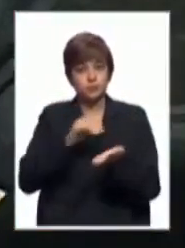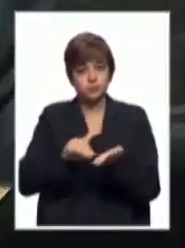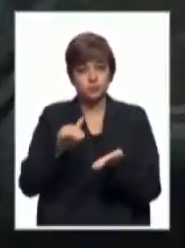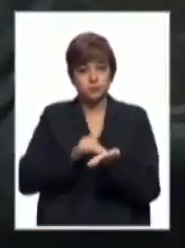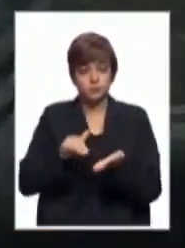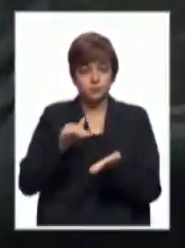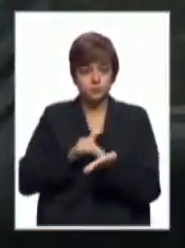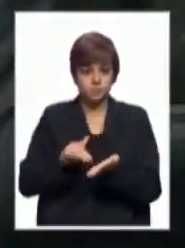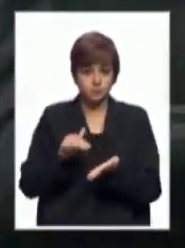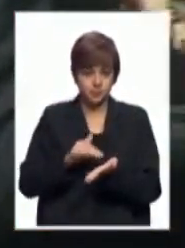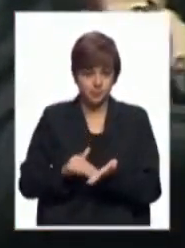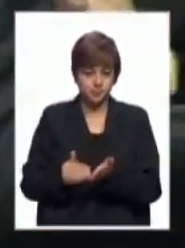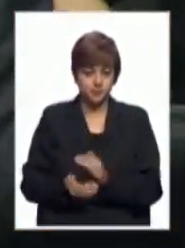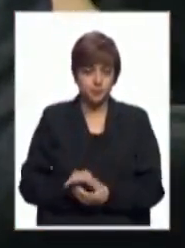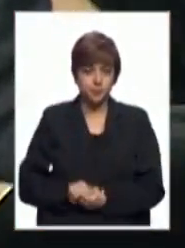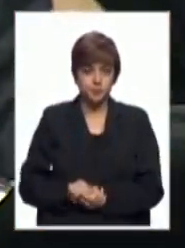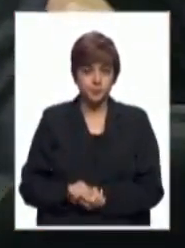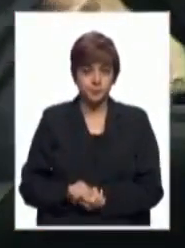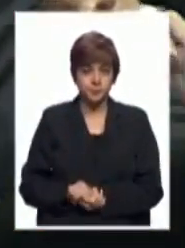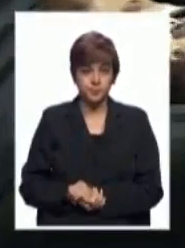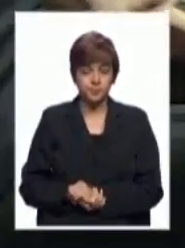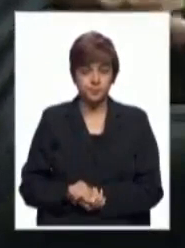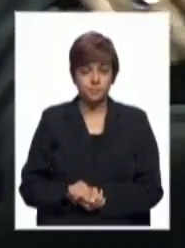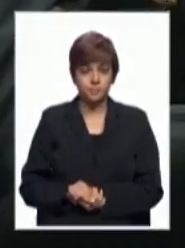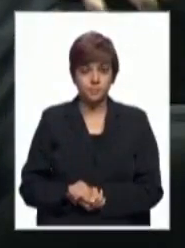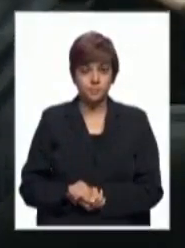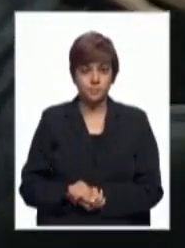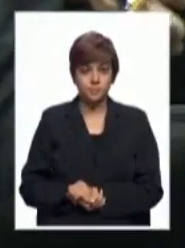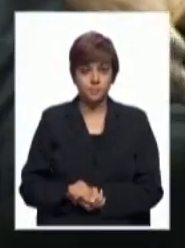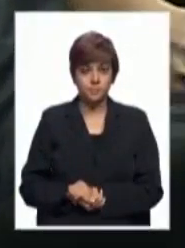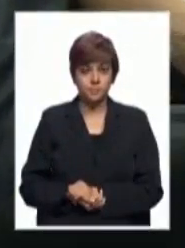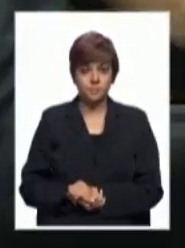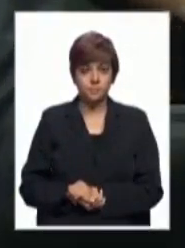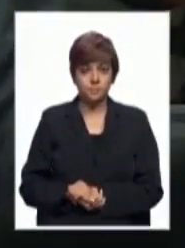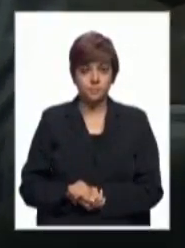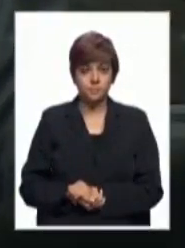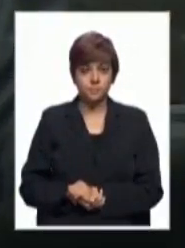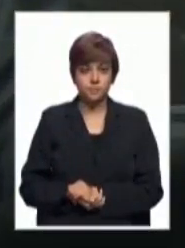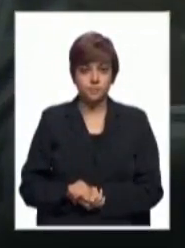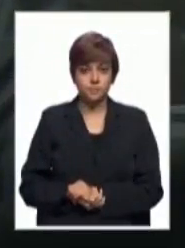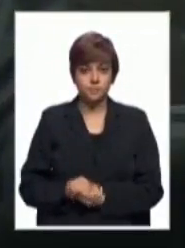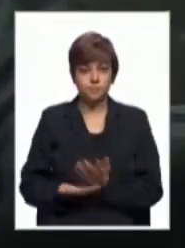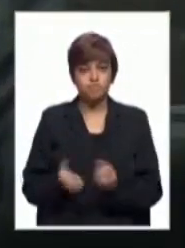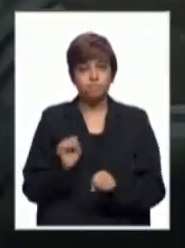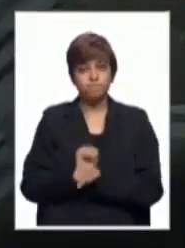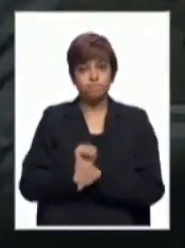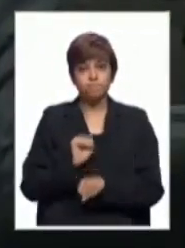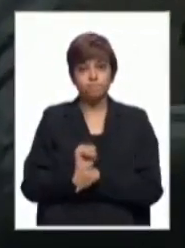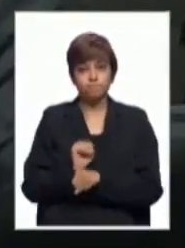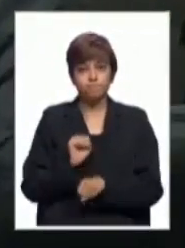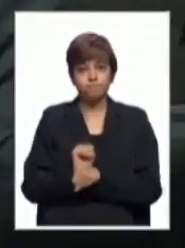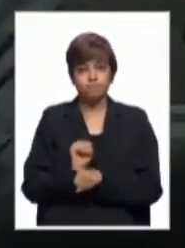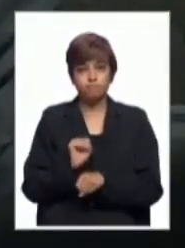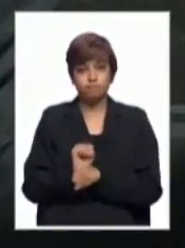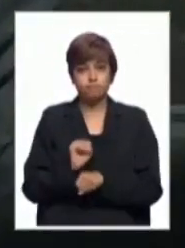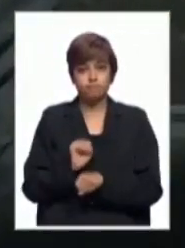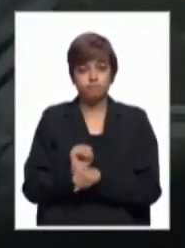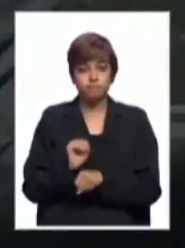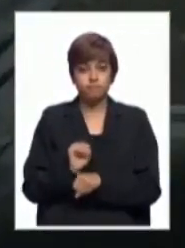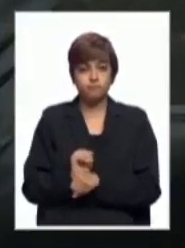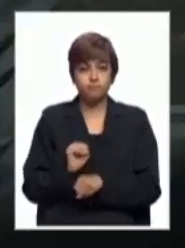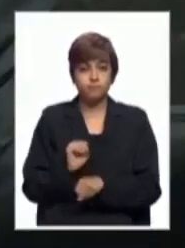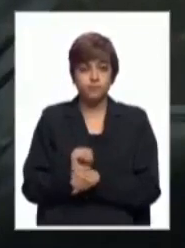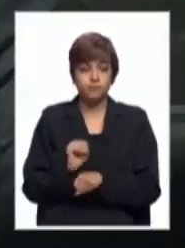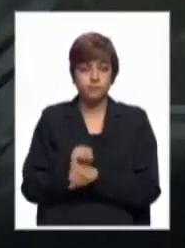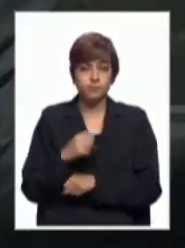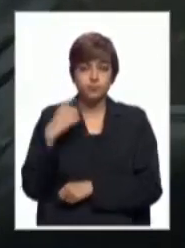secretária. Agora vamos esperar um pouquinho, presidente, para eles investigando. Estamos aguardando os